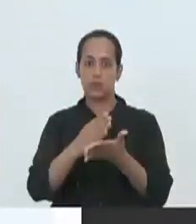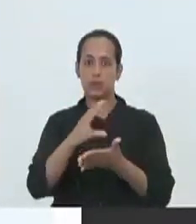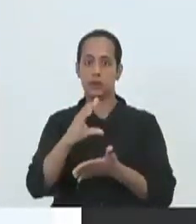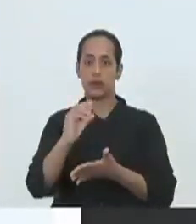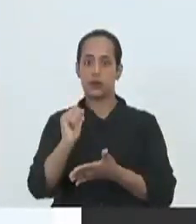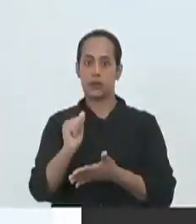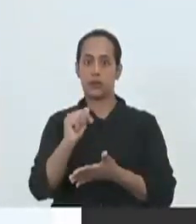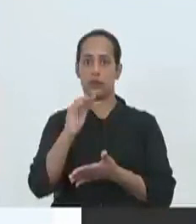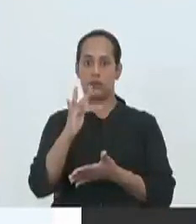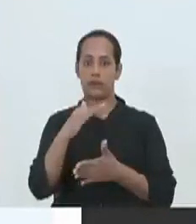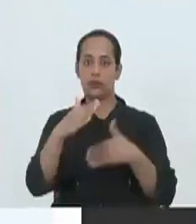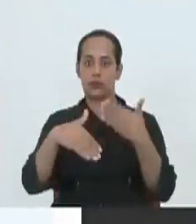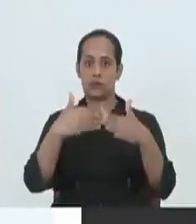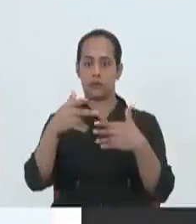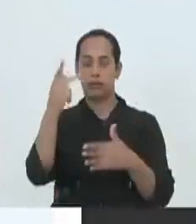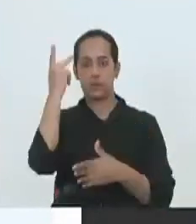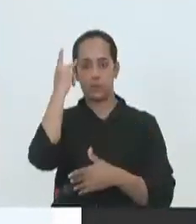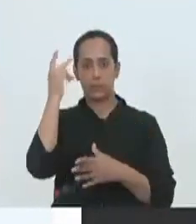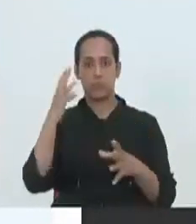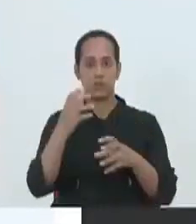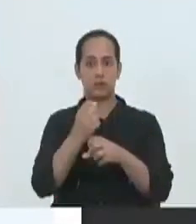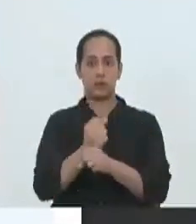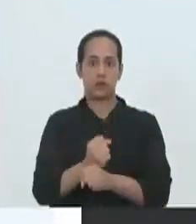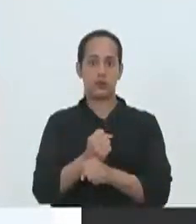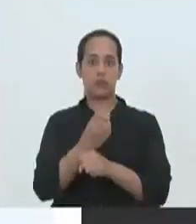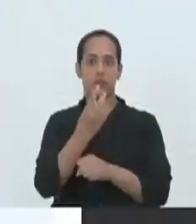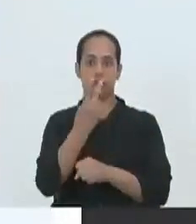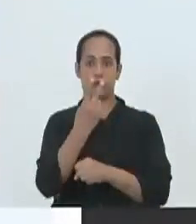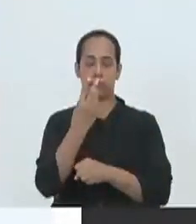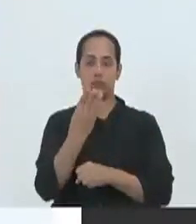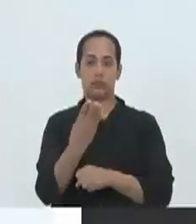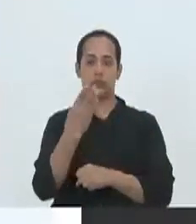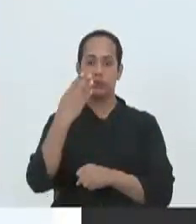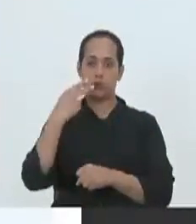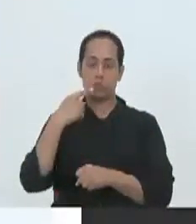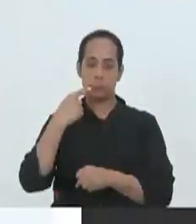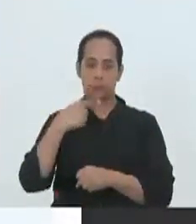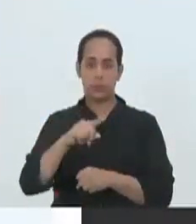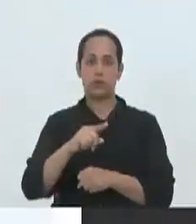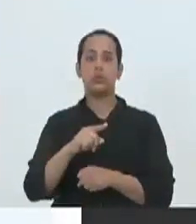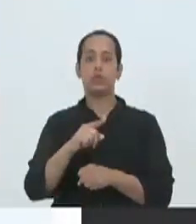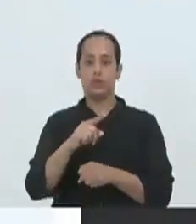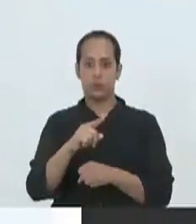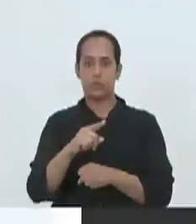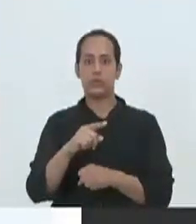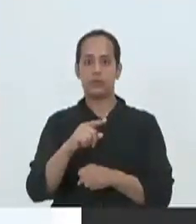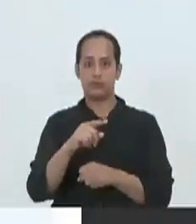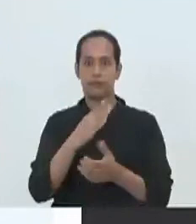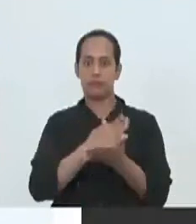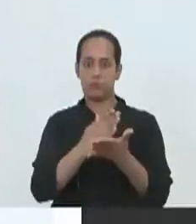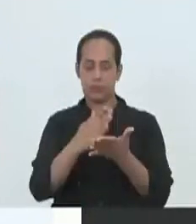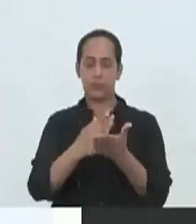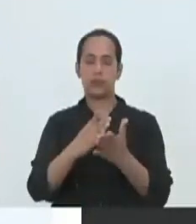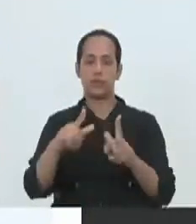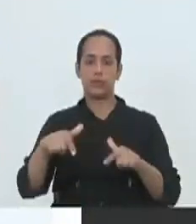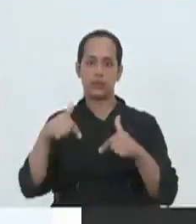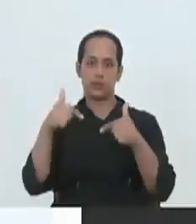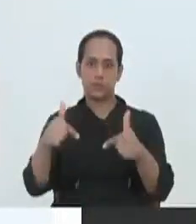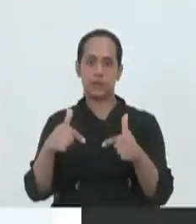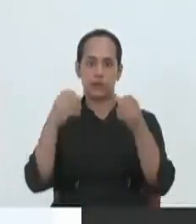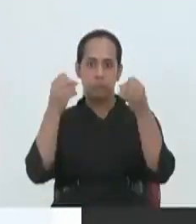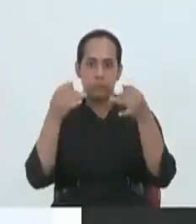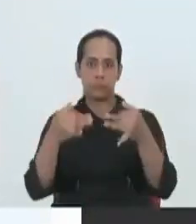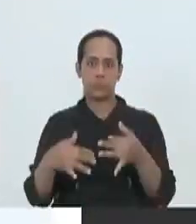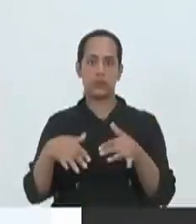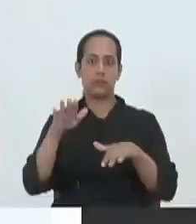dois juntos somam 24 milhões em parcela neste exercício Então vamos explicar basicamente toda a variação das despesas com juros e